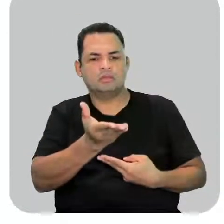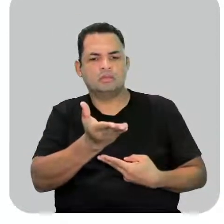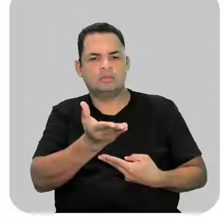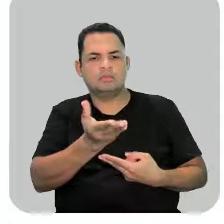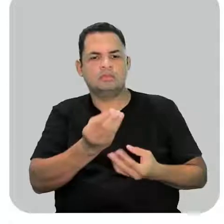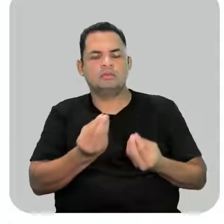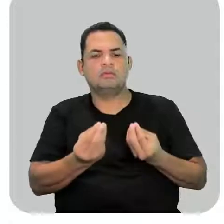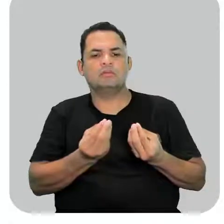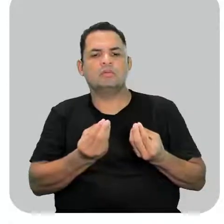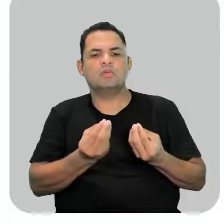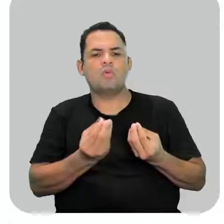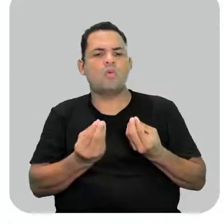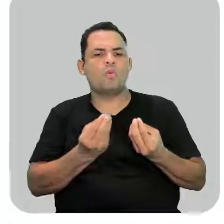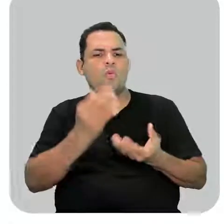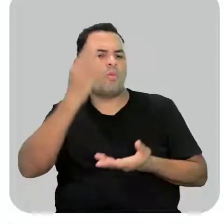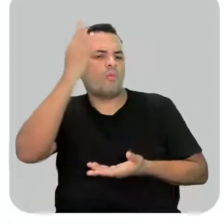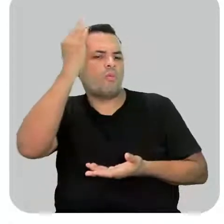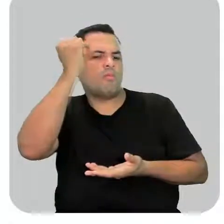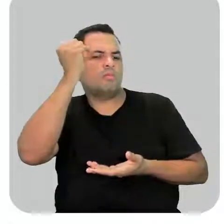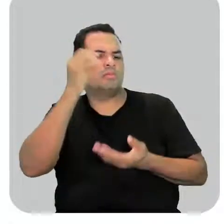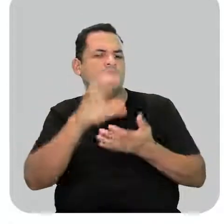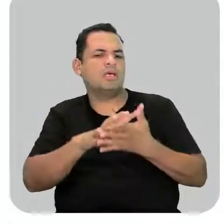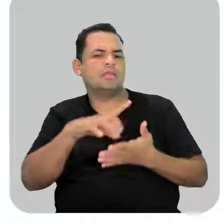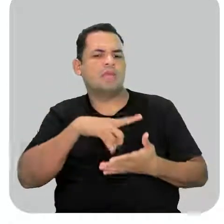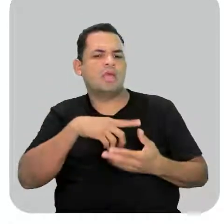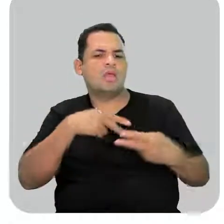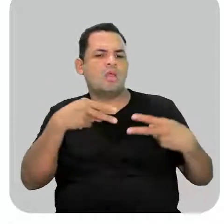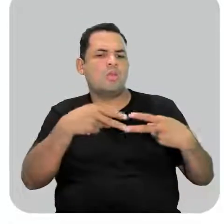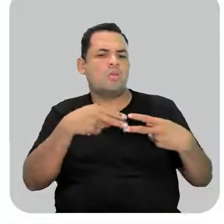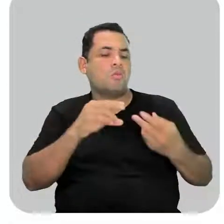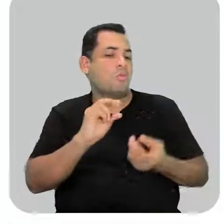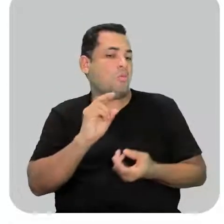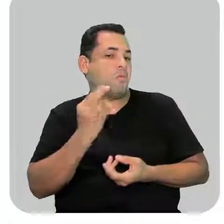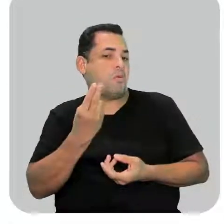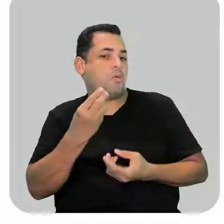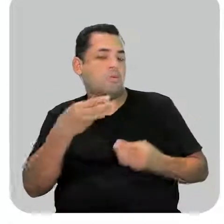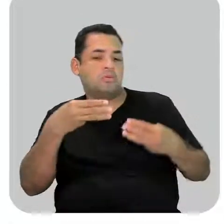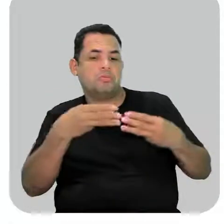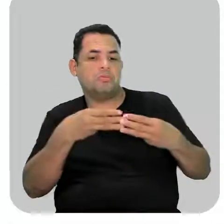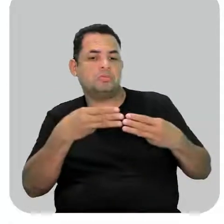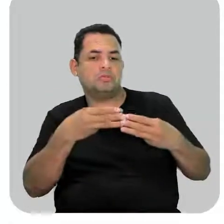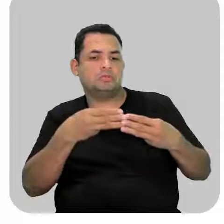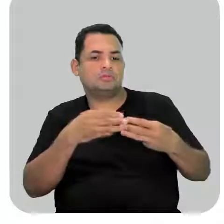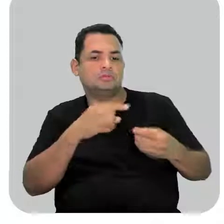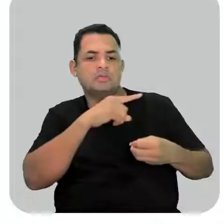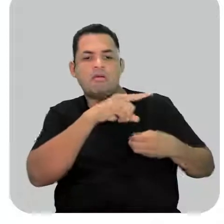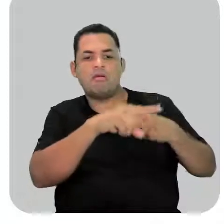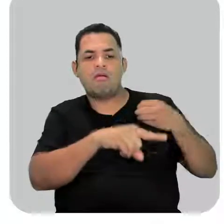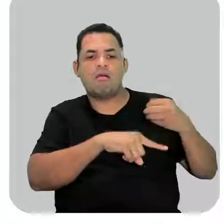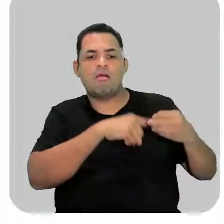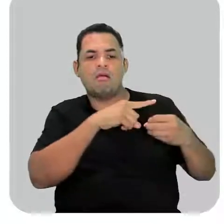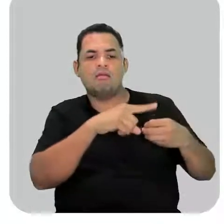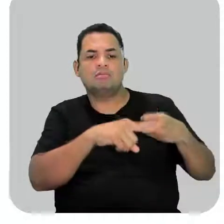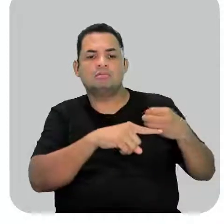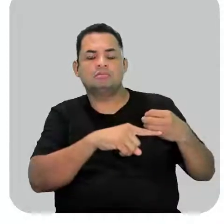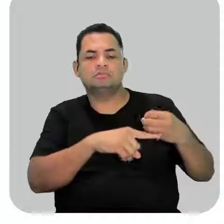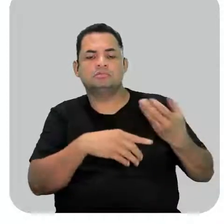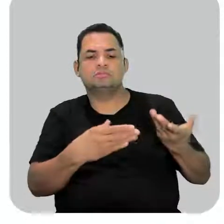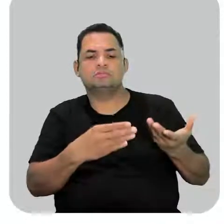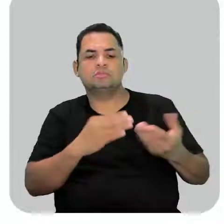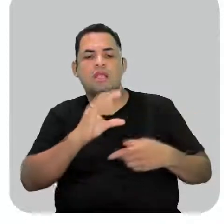vou saber que eu preciso colocar uma ligação dupla ou até uma ligação tripla entre os átomos de carbono? Vamos